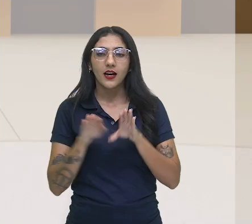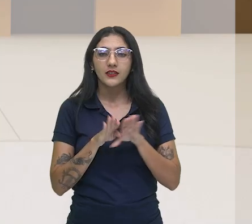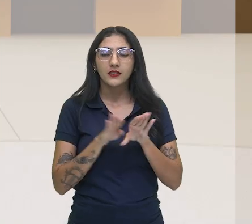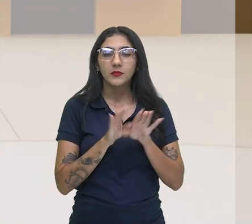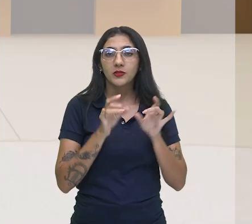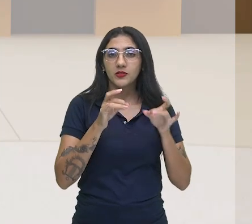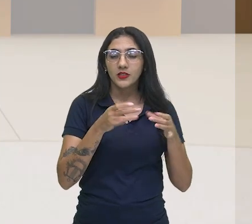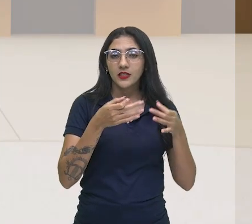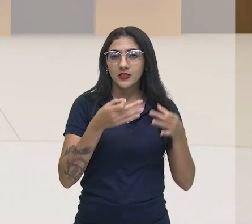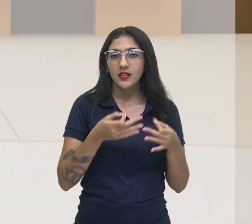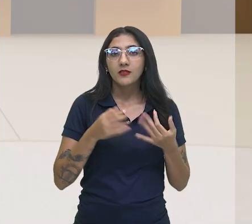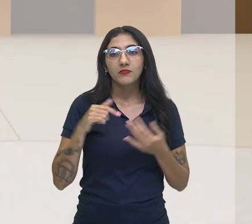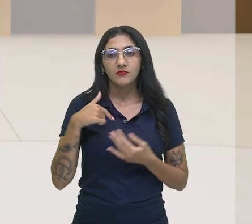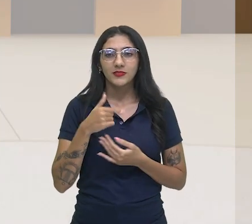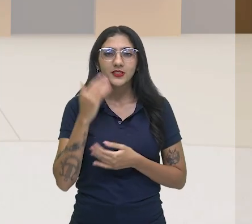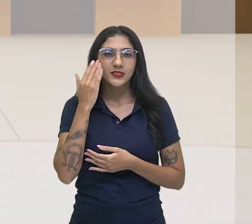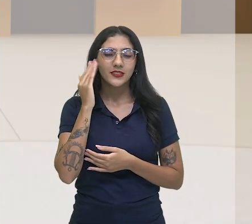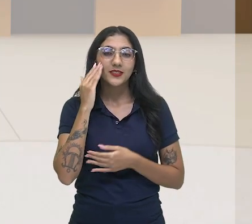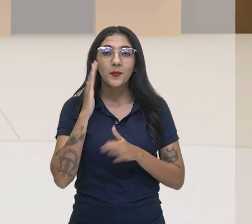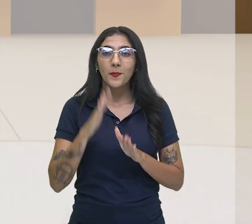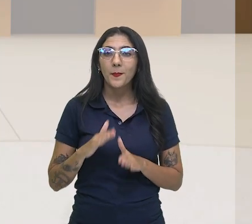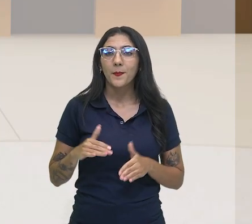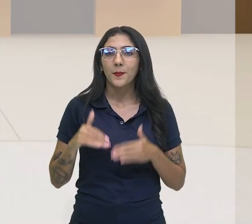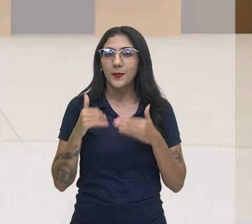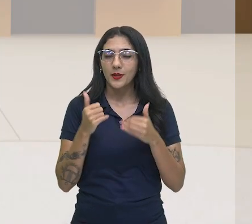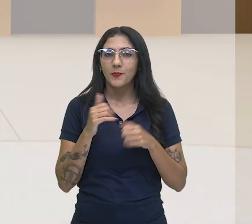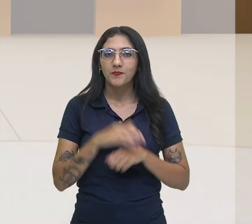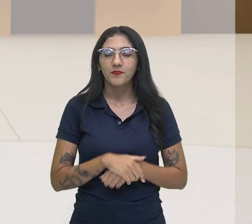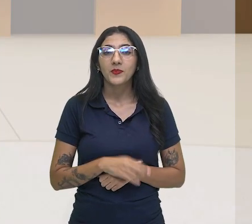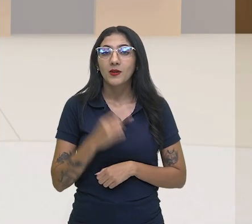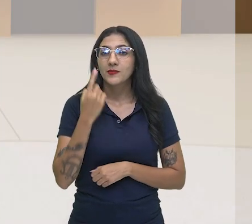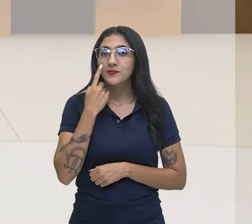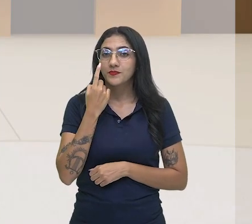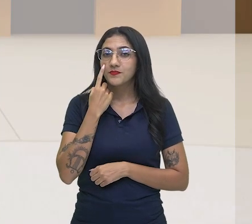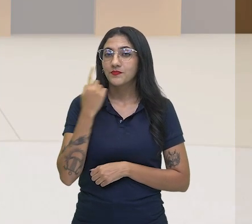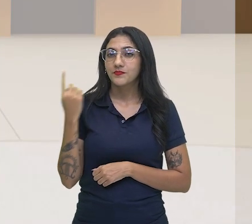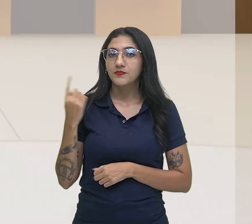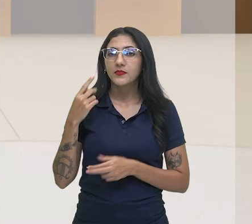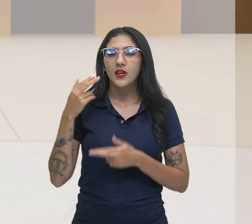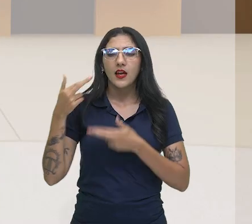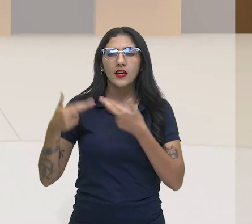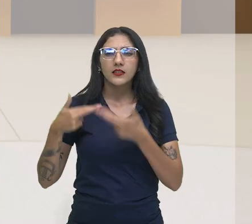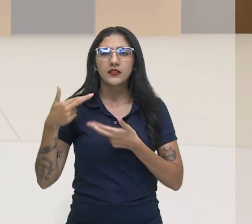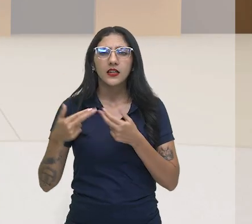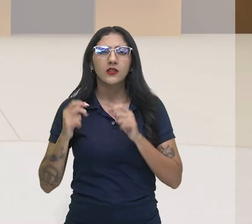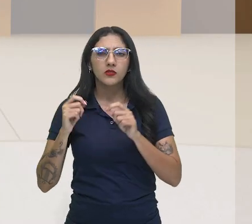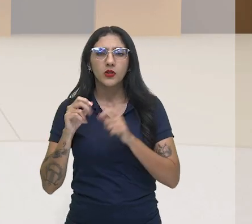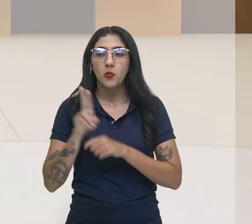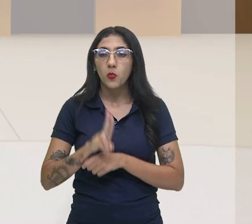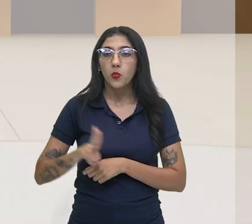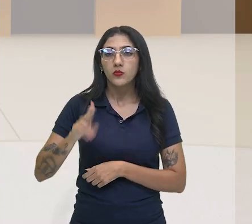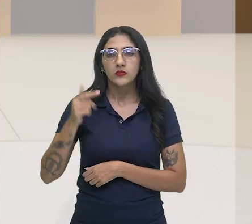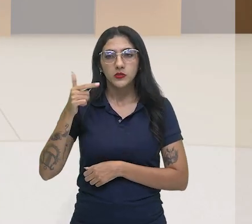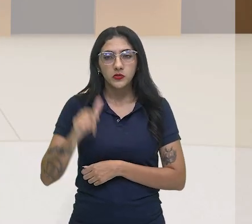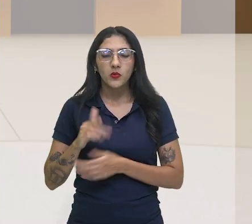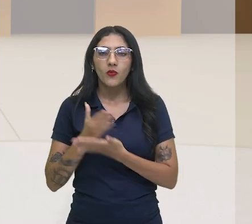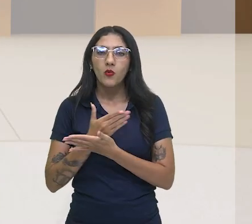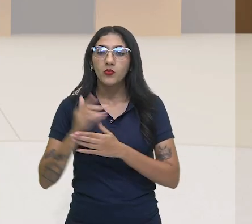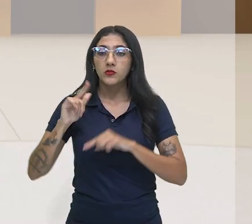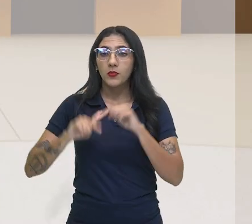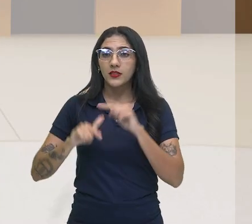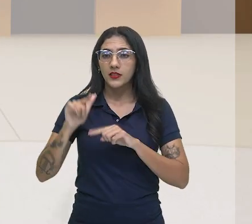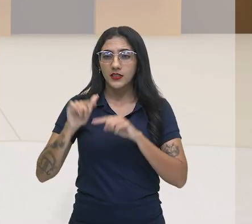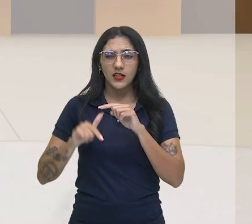descarte. Sim, para nós entendermos melhor a fala da professora Marta, nós temos aí, ó, reciclagem é o processo de reaproveitamento de materiais que